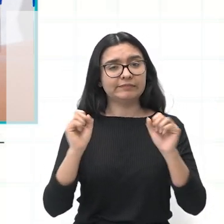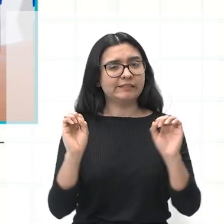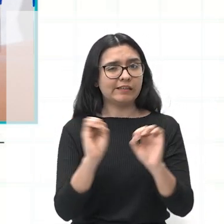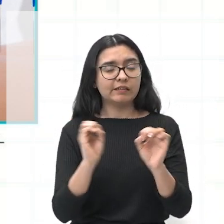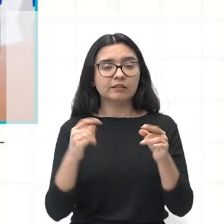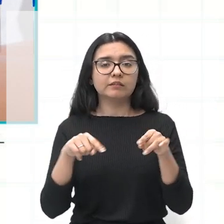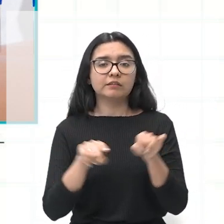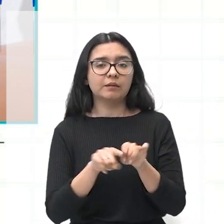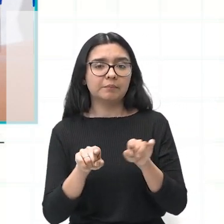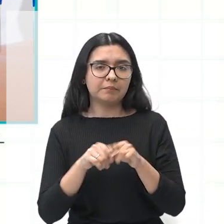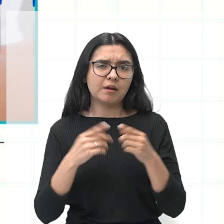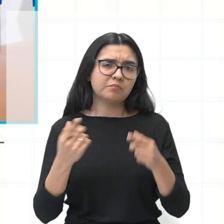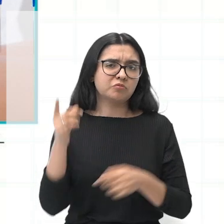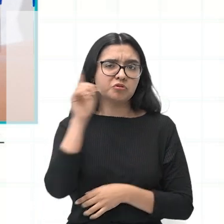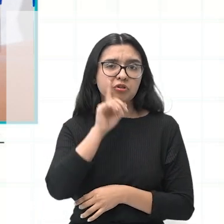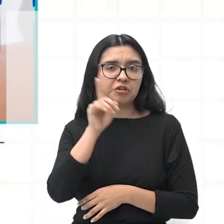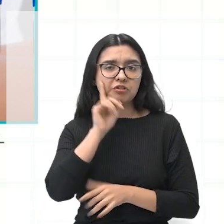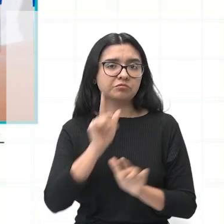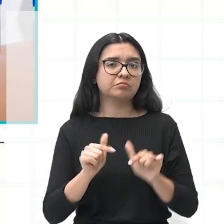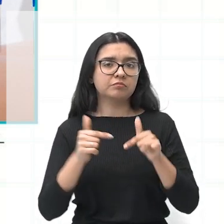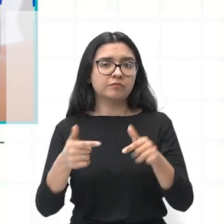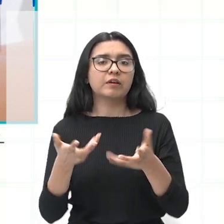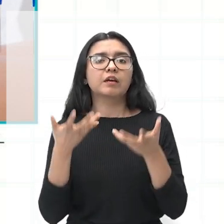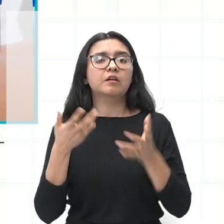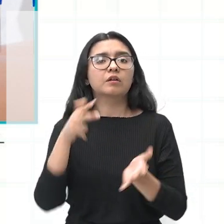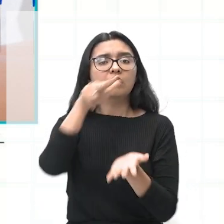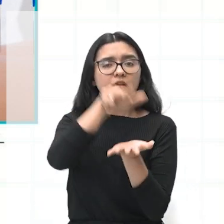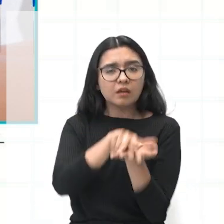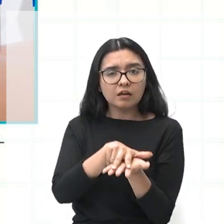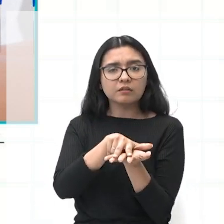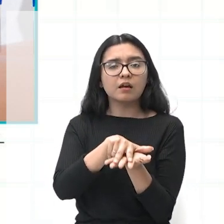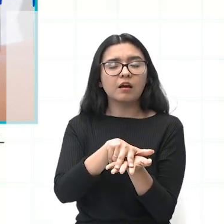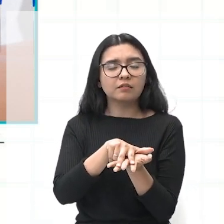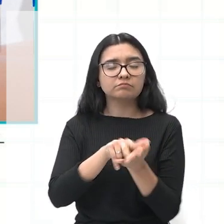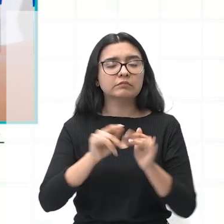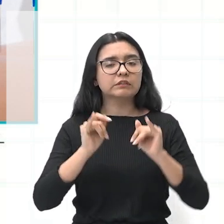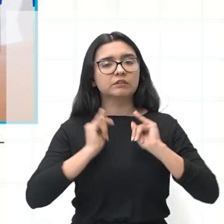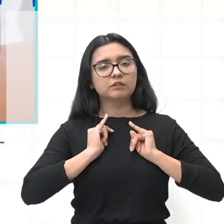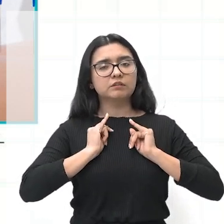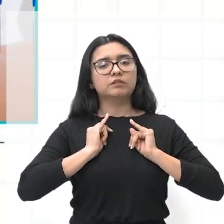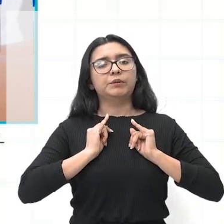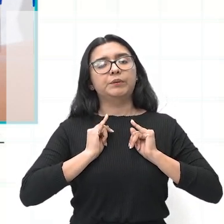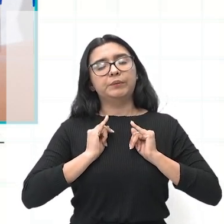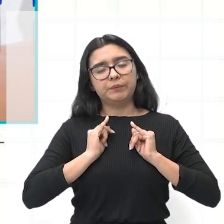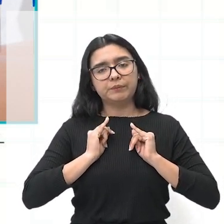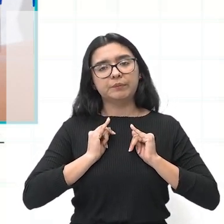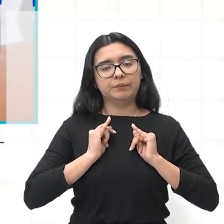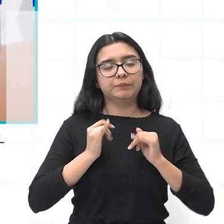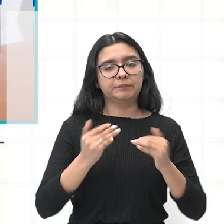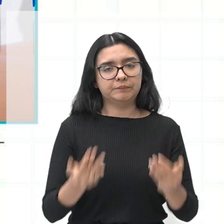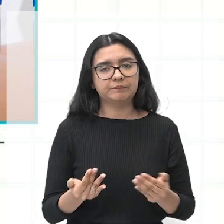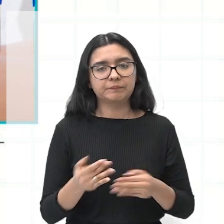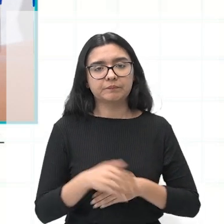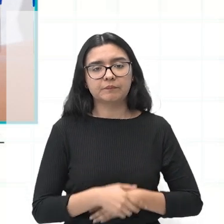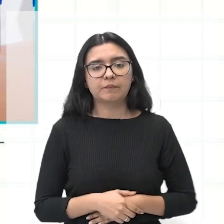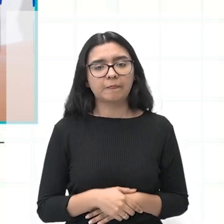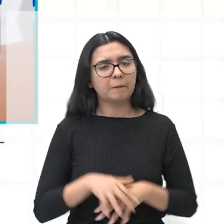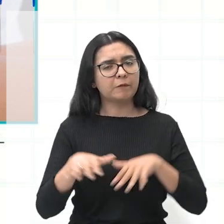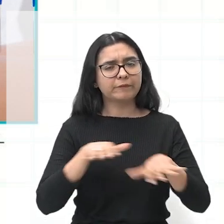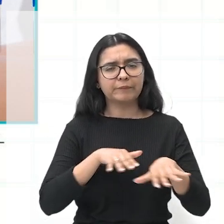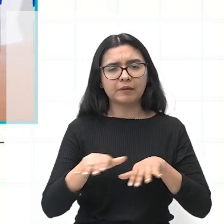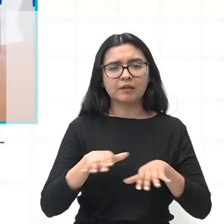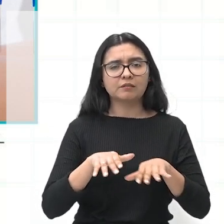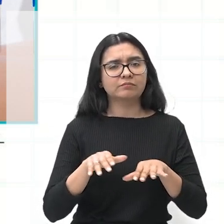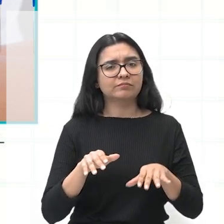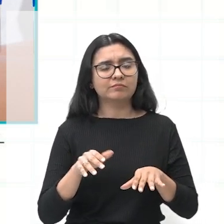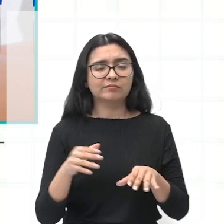e atividades do dia a dia. Esse indivíduo vai querer ficar deitado, vai querer ficar sem fazer nada, sem se mexer ali, né? Para